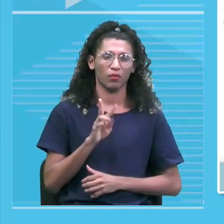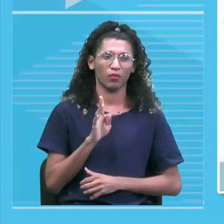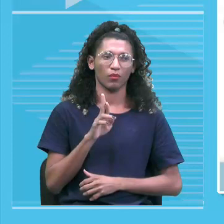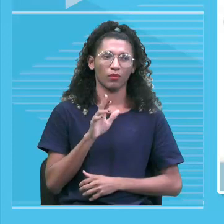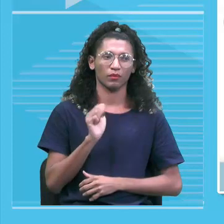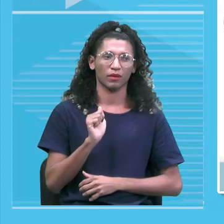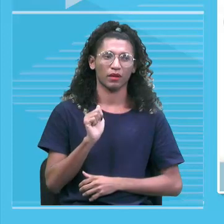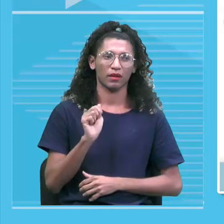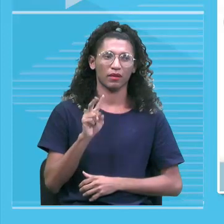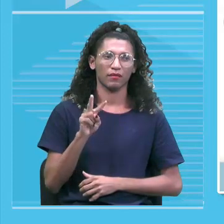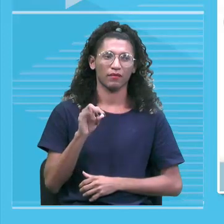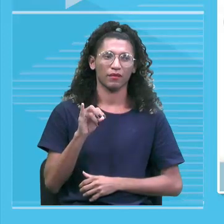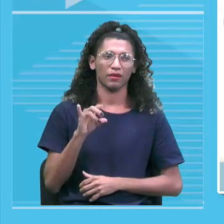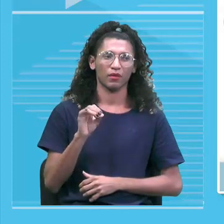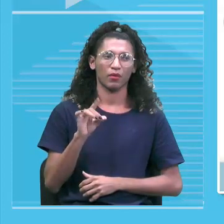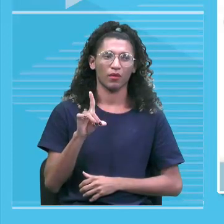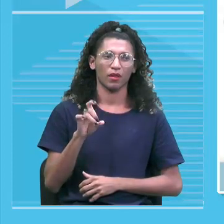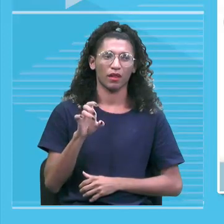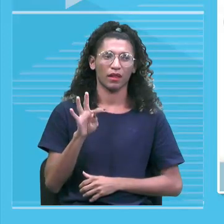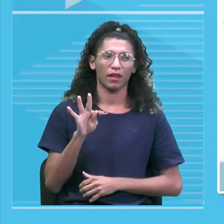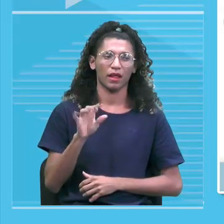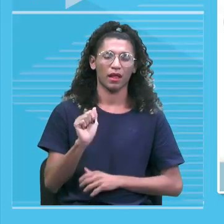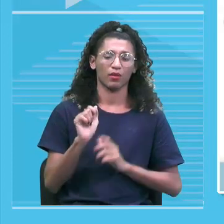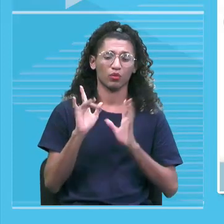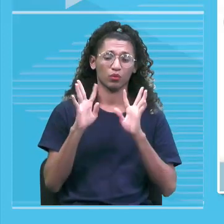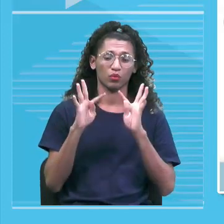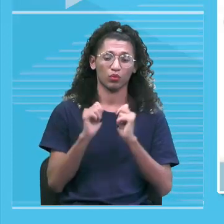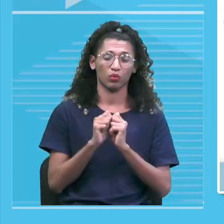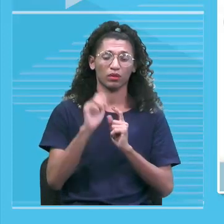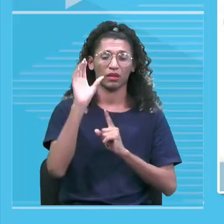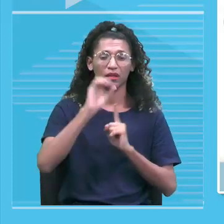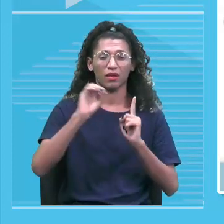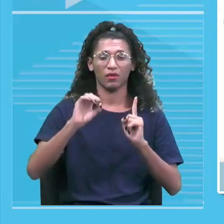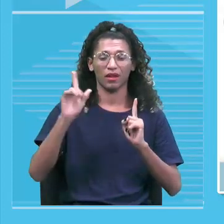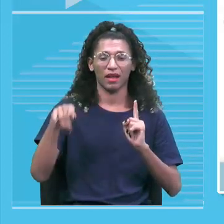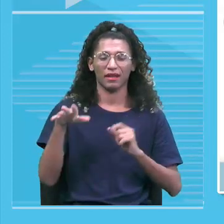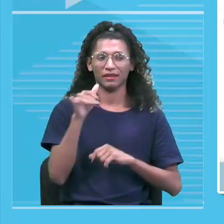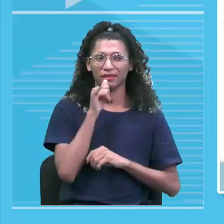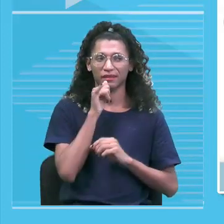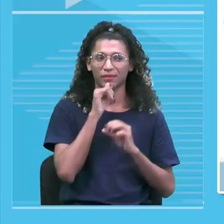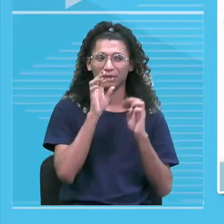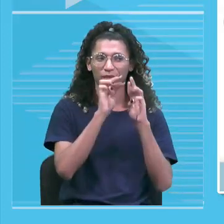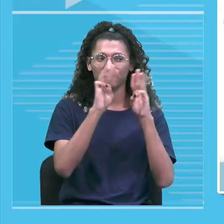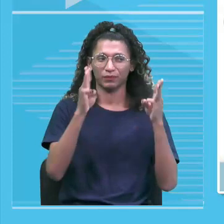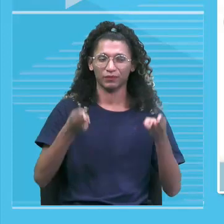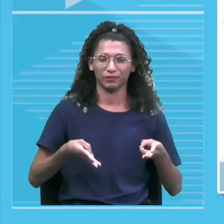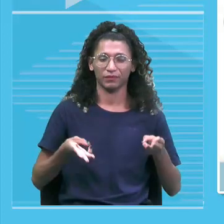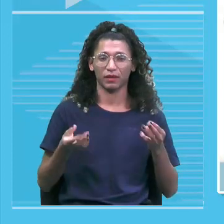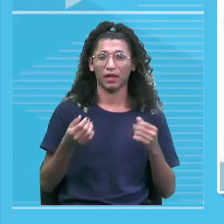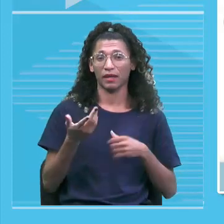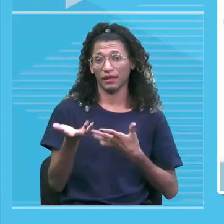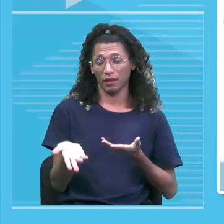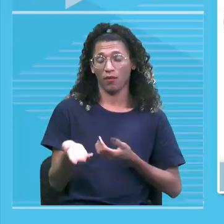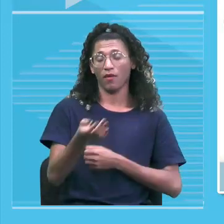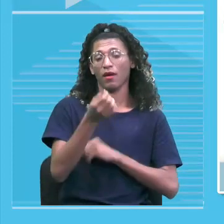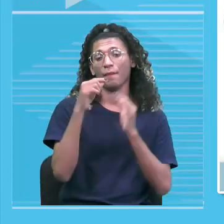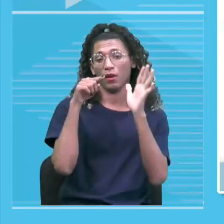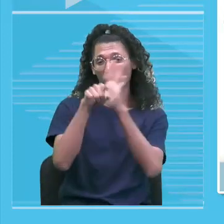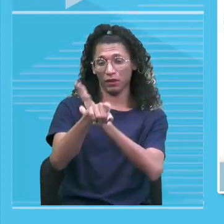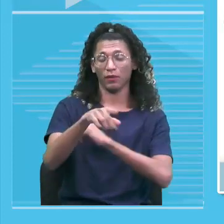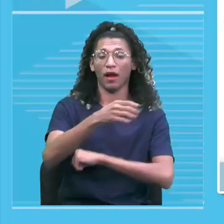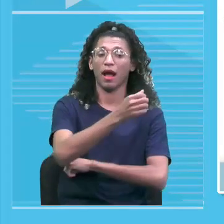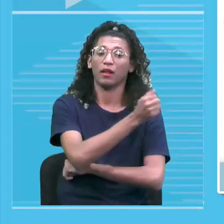então todas essas ondas são exemplos de eletromagnéticas galerinha até aqui tudo bem